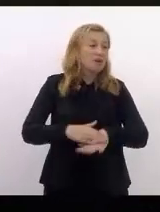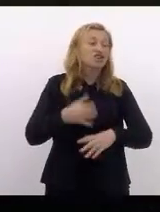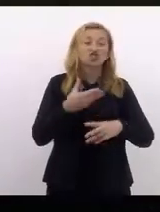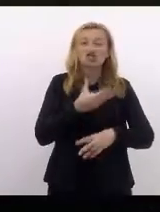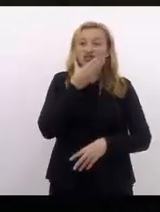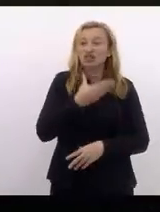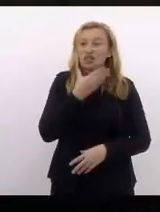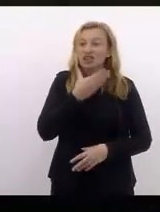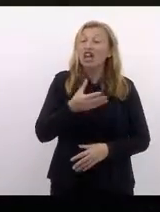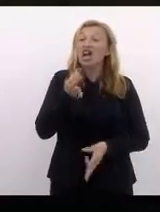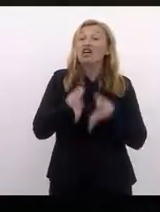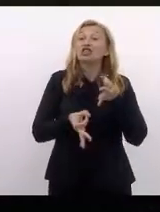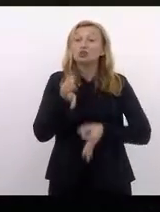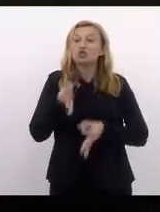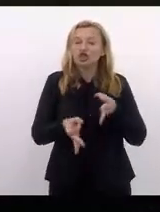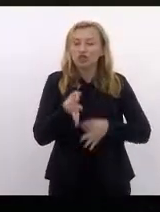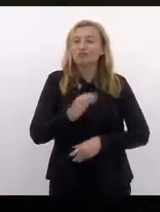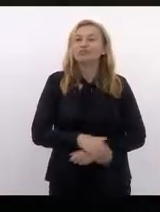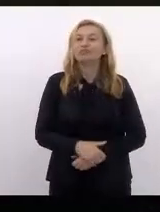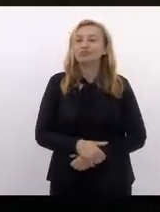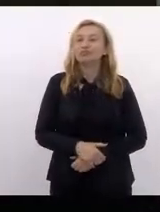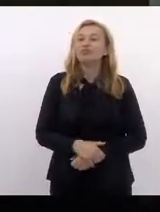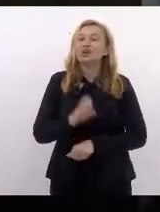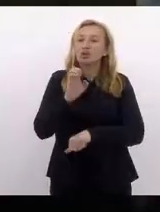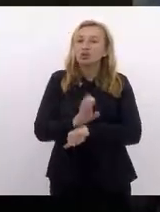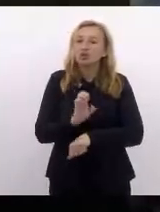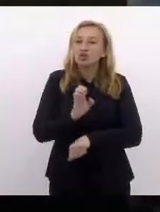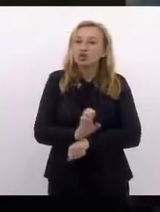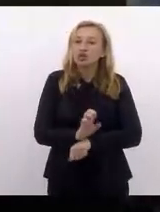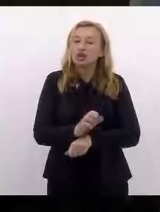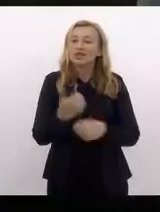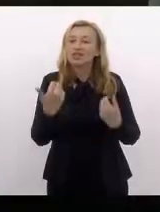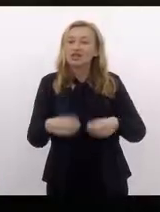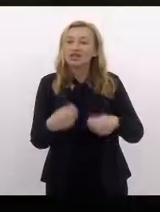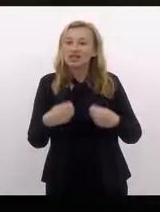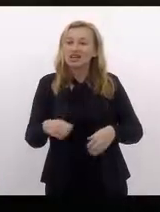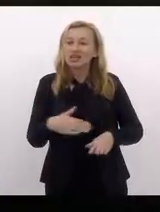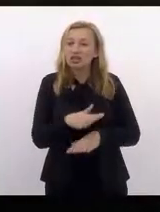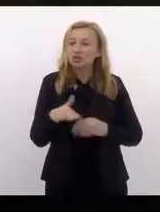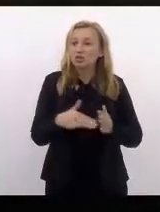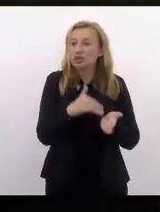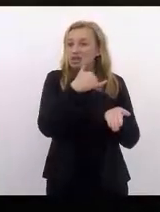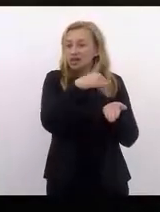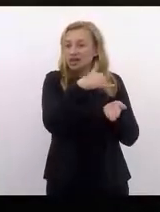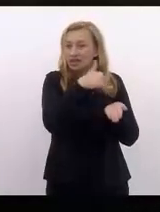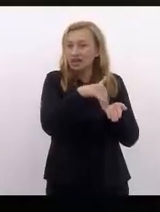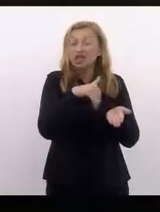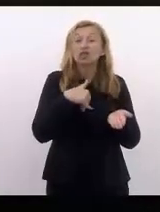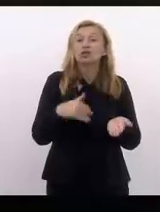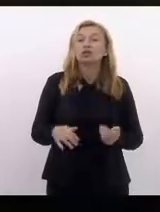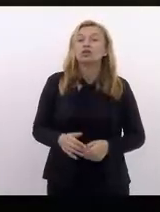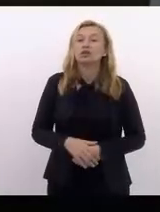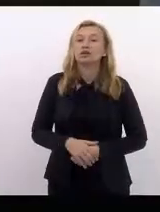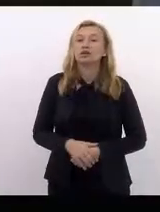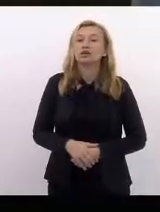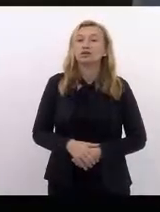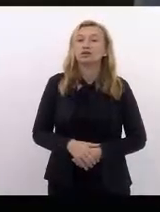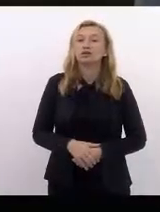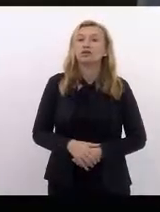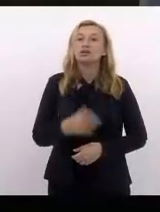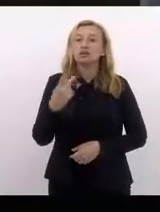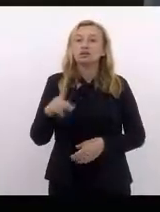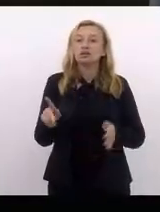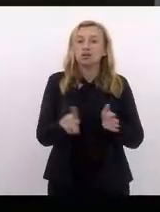é uma coisa justa o Estado tem carência e todas as secretarias todas e